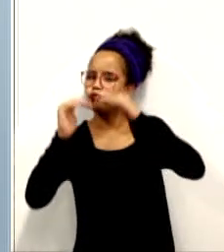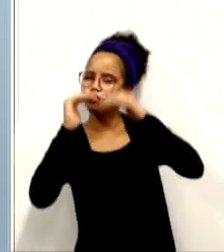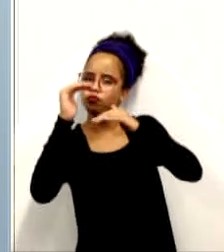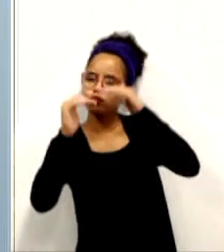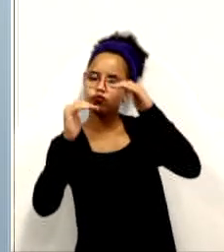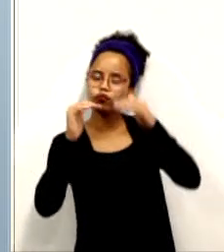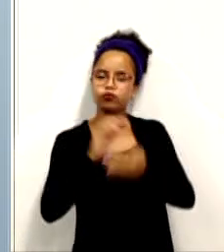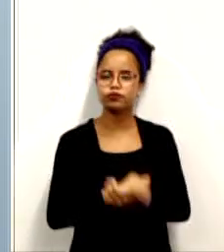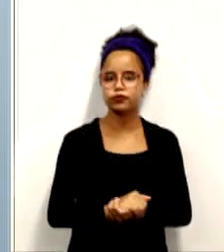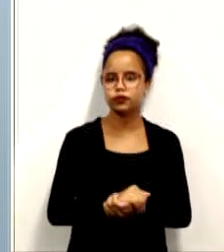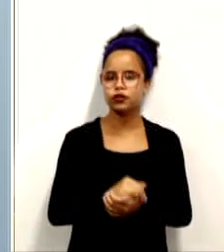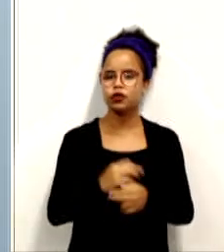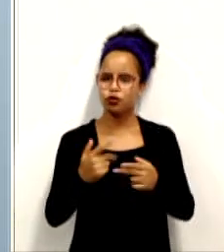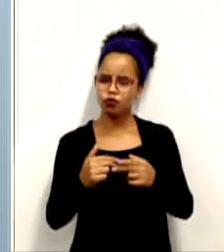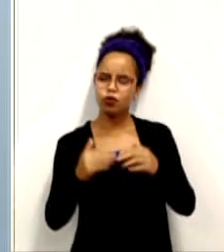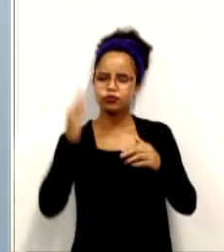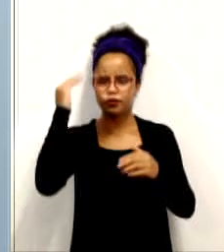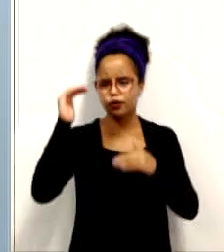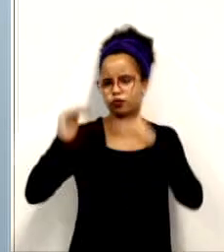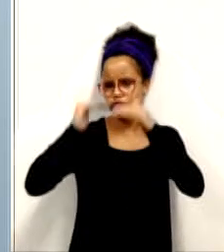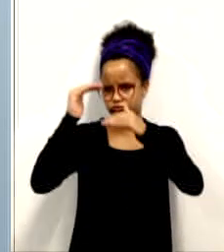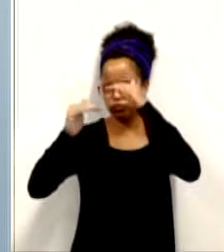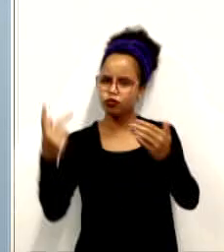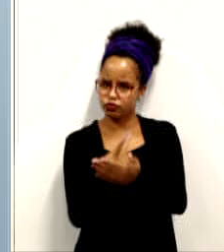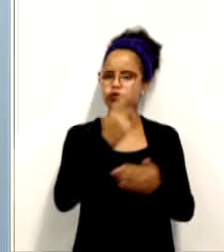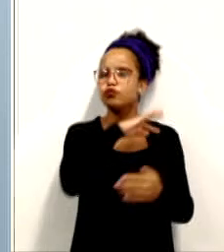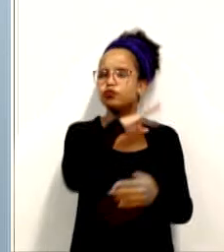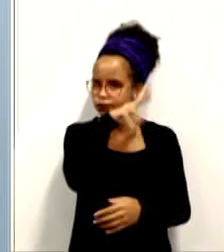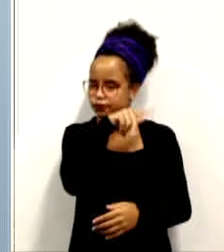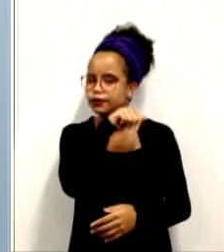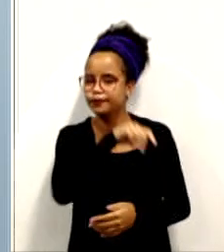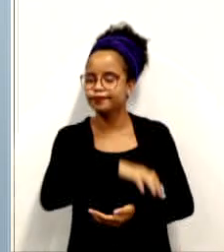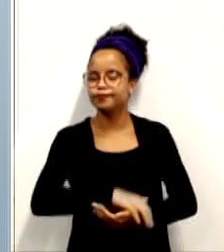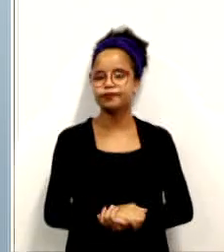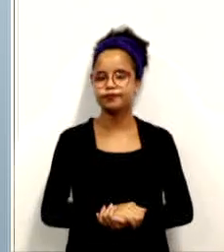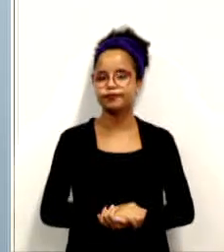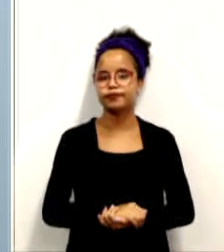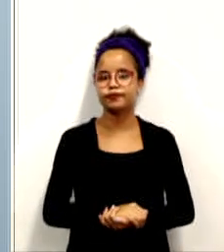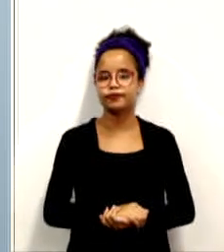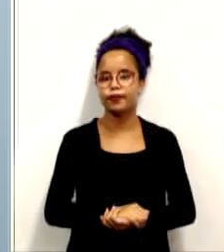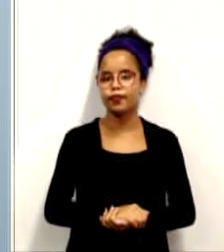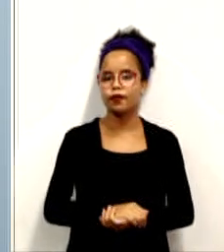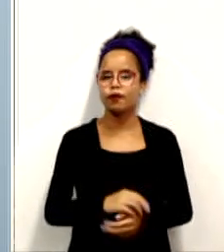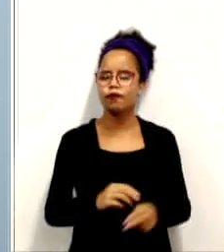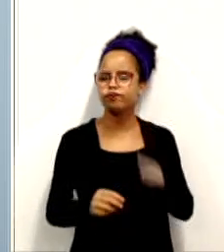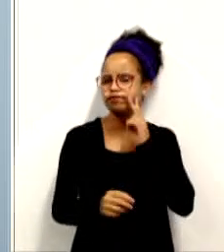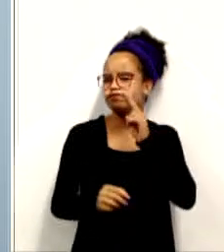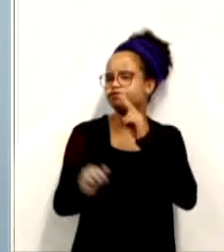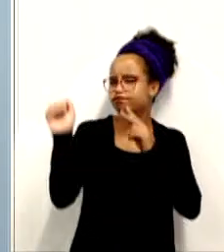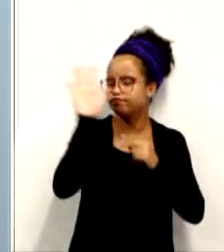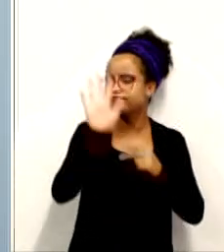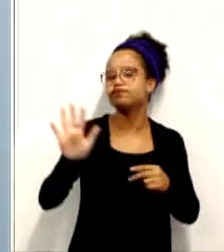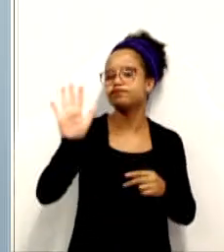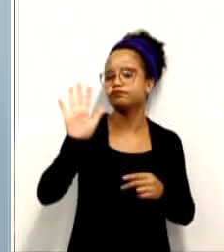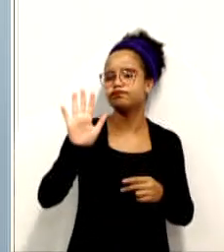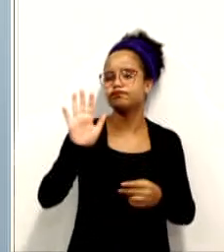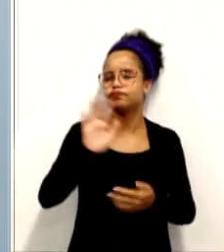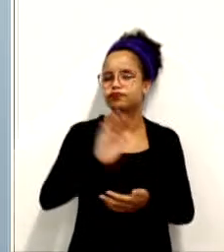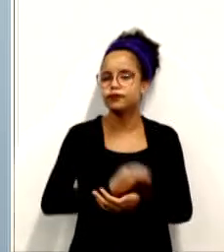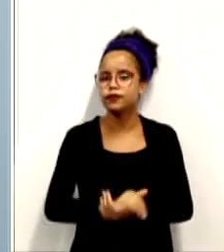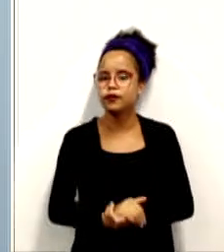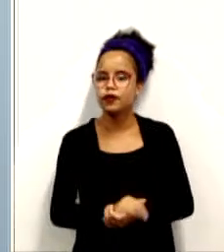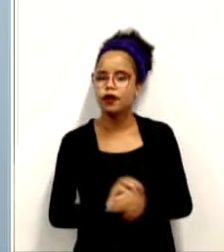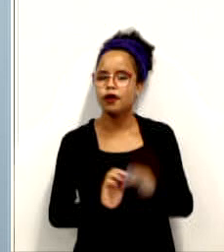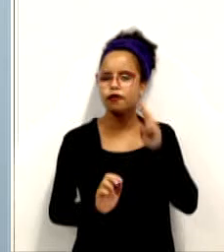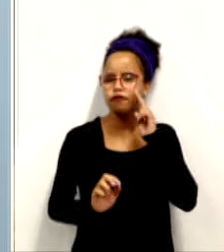processo que acontece com os animais, não é? E aí, observem bem essas imagens, né? E a